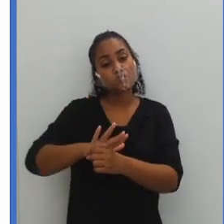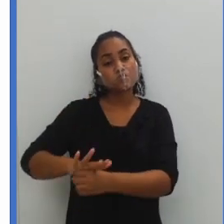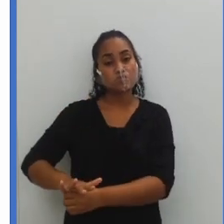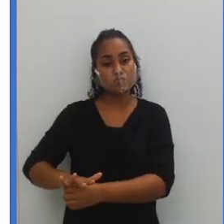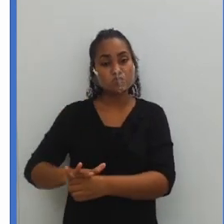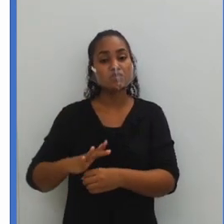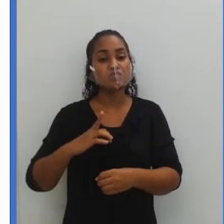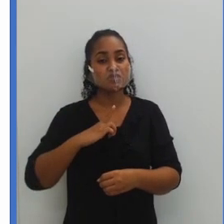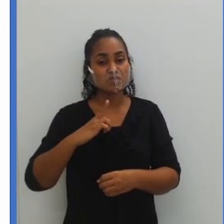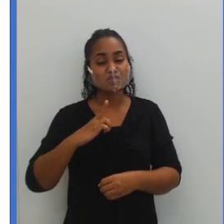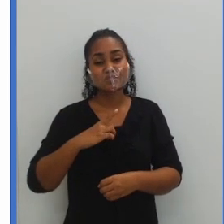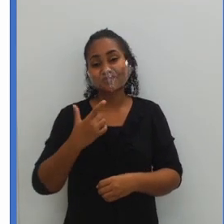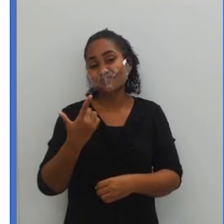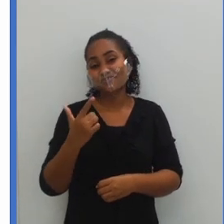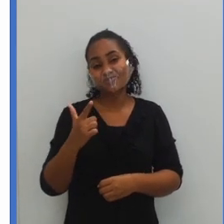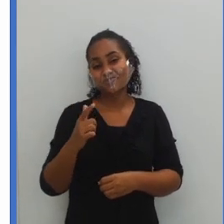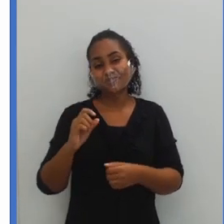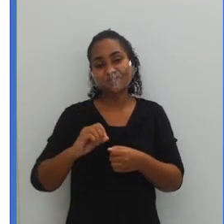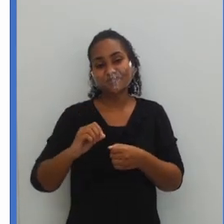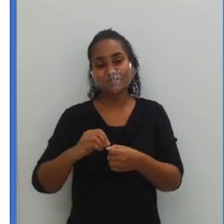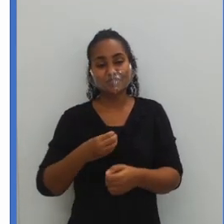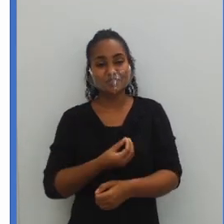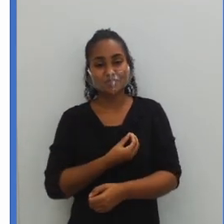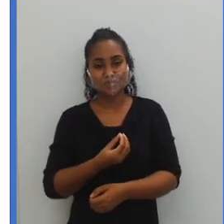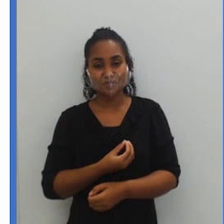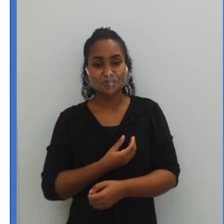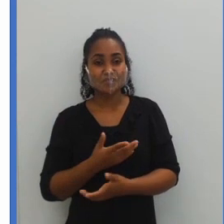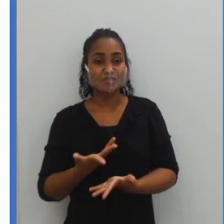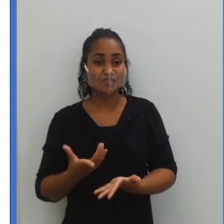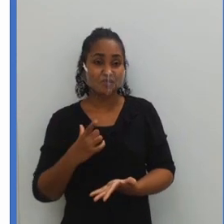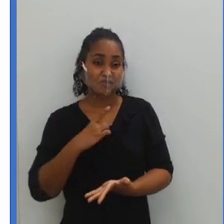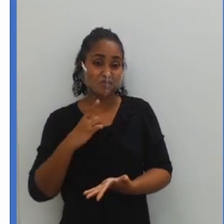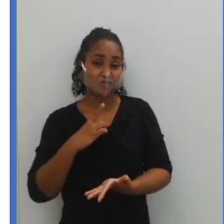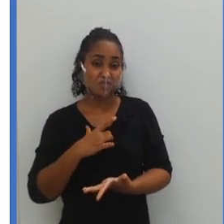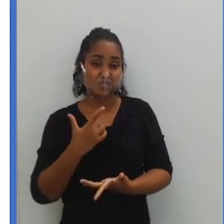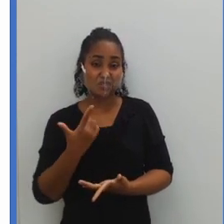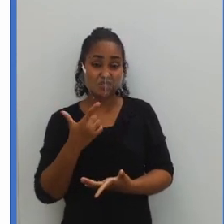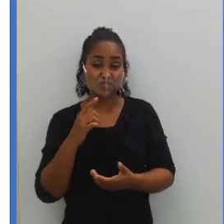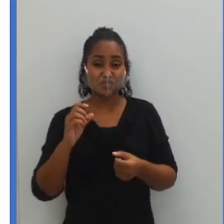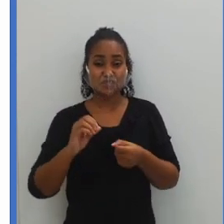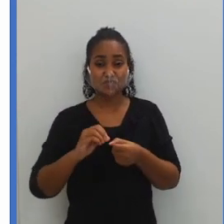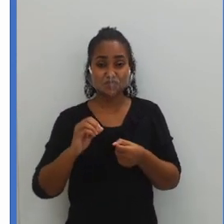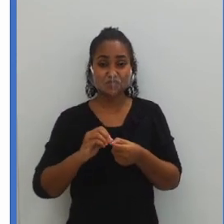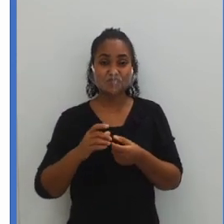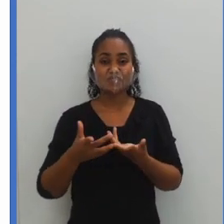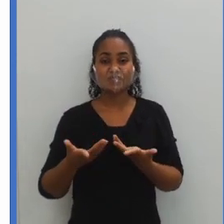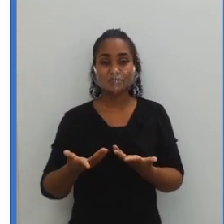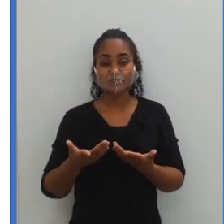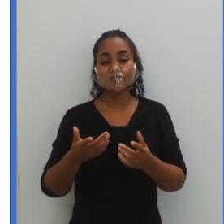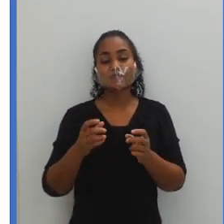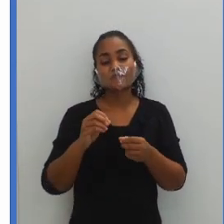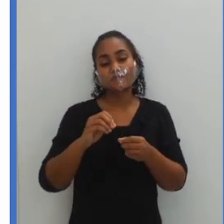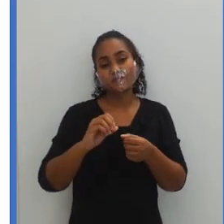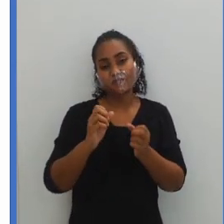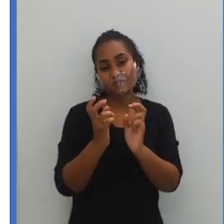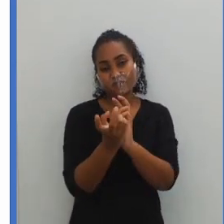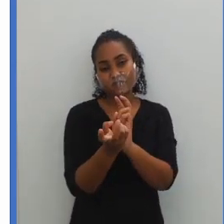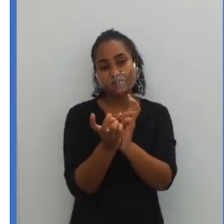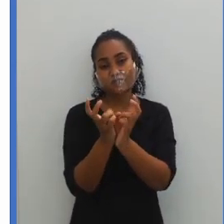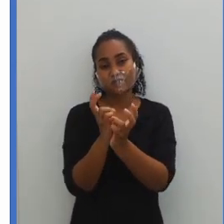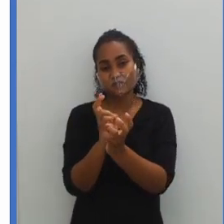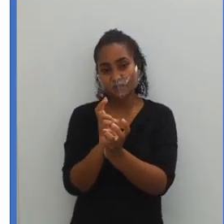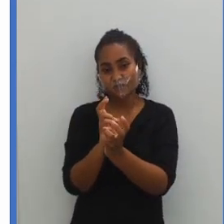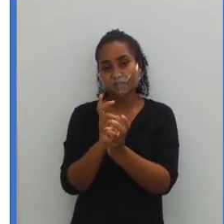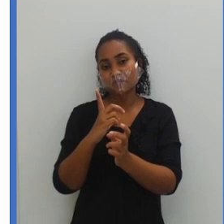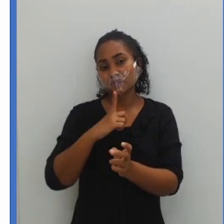crime. Ou seja, era algo de quem não tinham o que fazer. Então, as pessoas que não tinham o que fazer é que fariam a capoeira. E